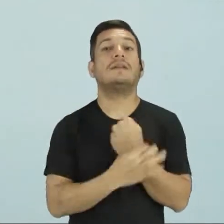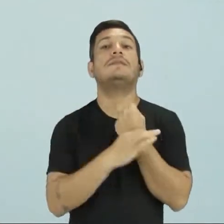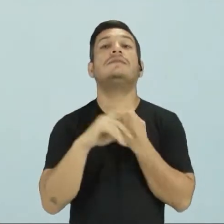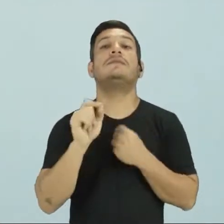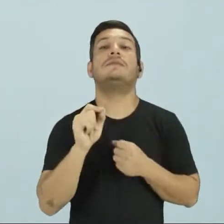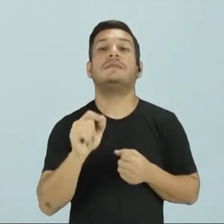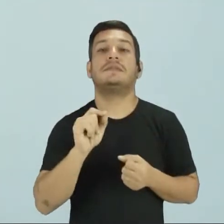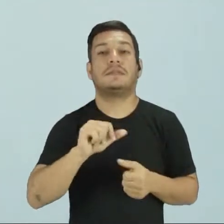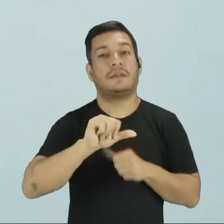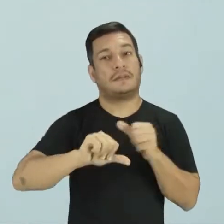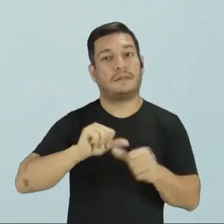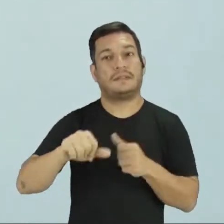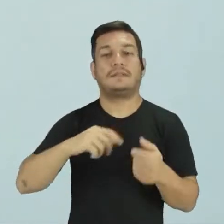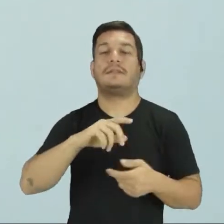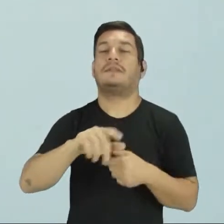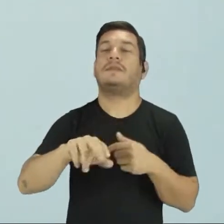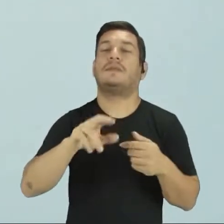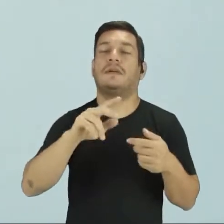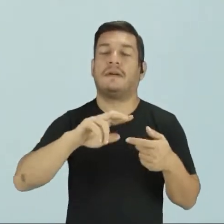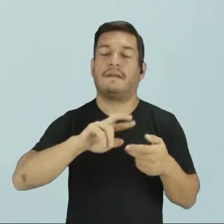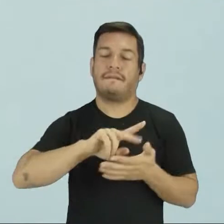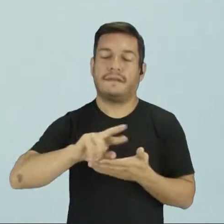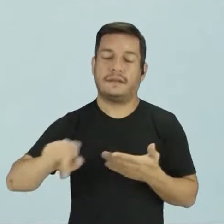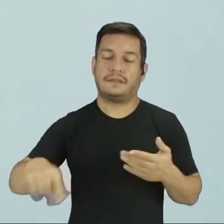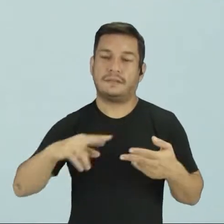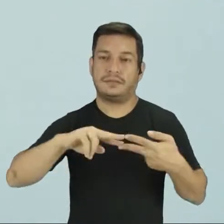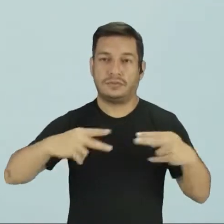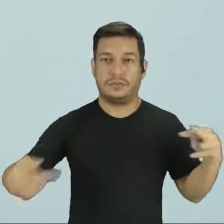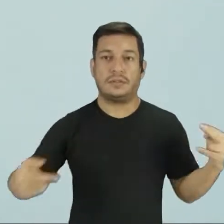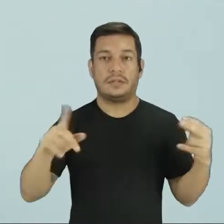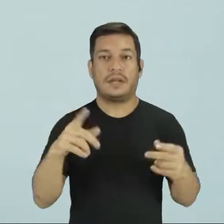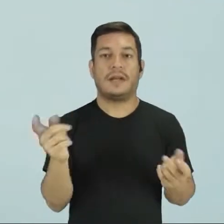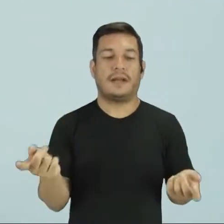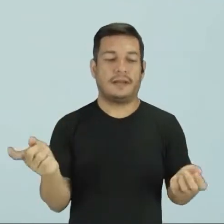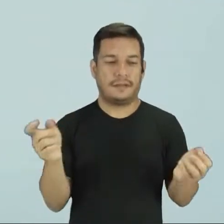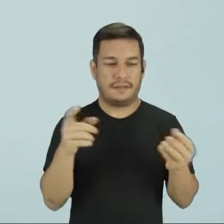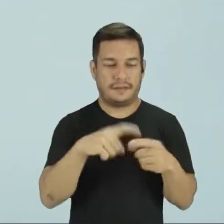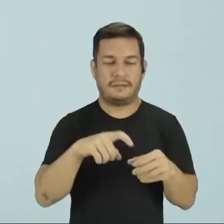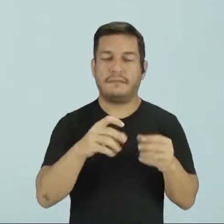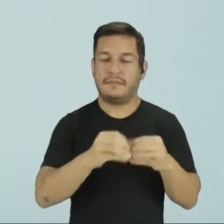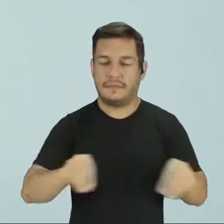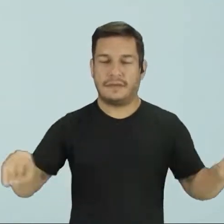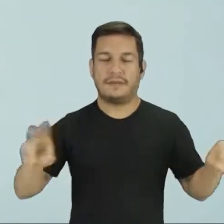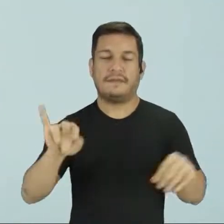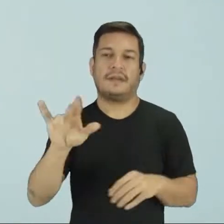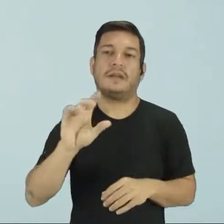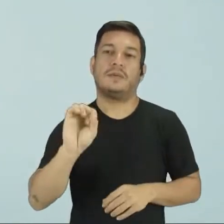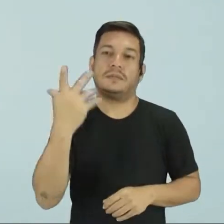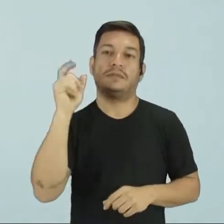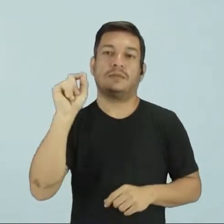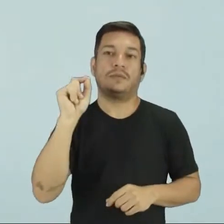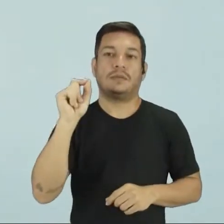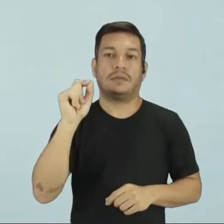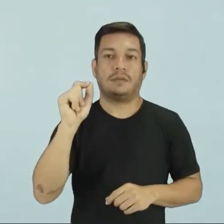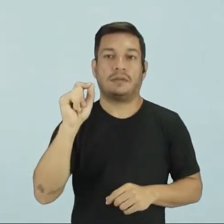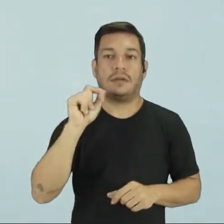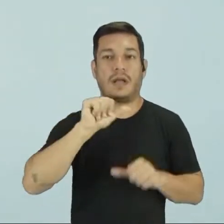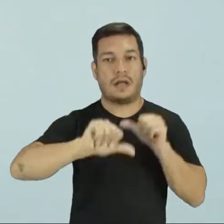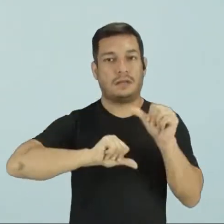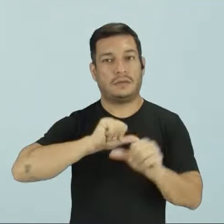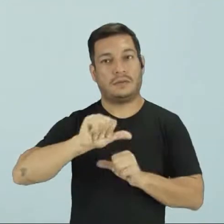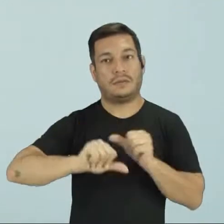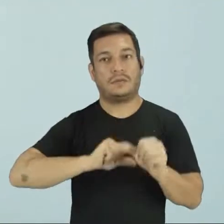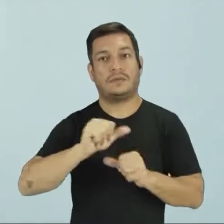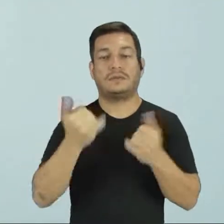pela variabilidade genética. E é na meiose que vai acontecer essa permutação, ou seja, essa